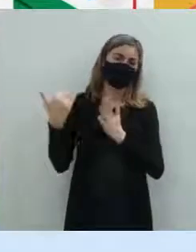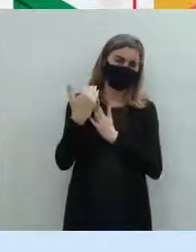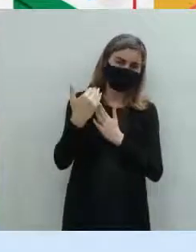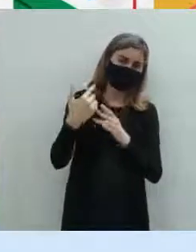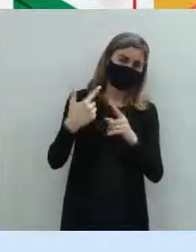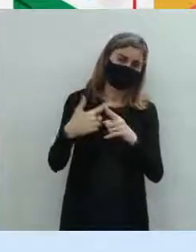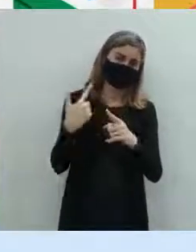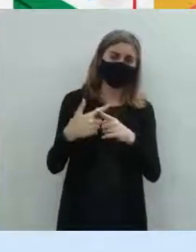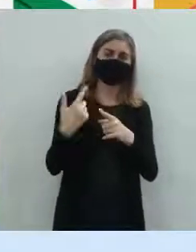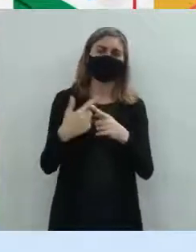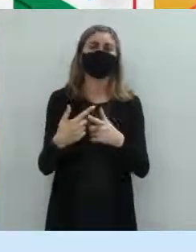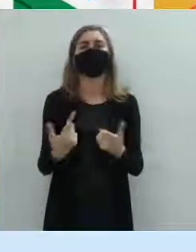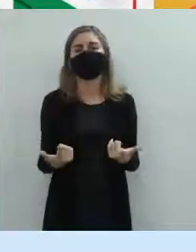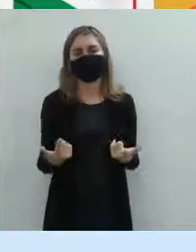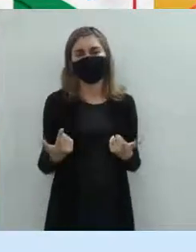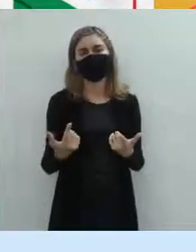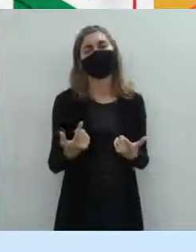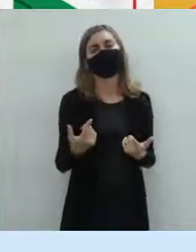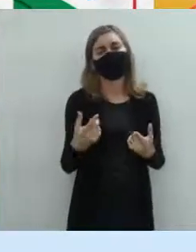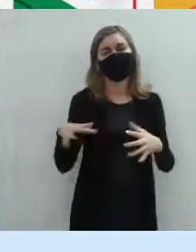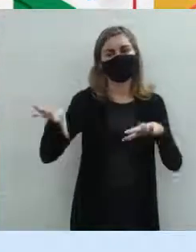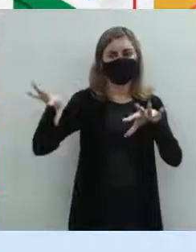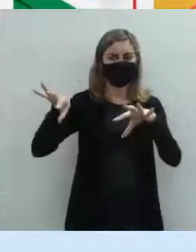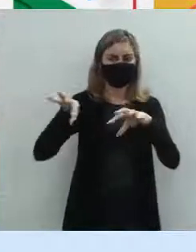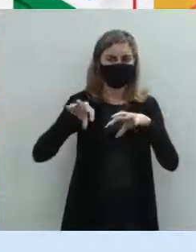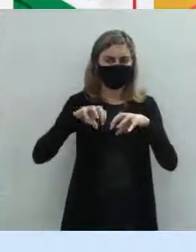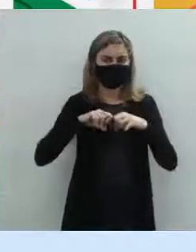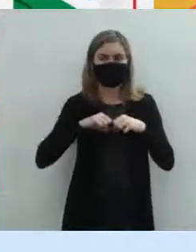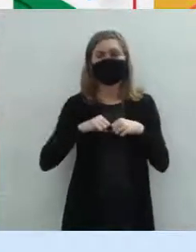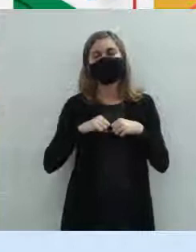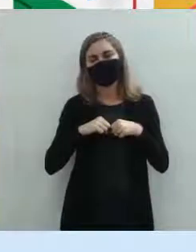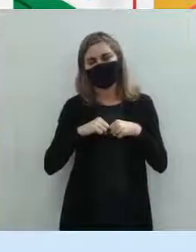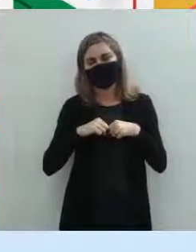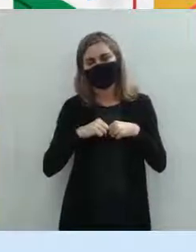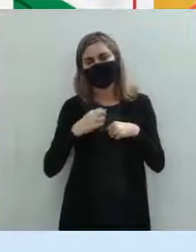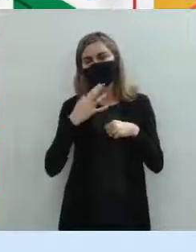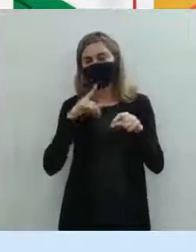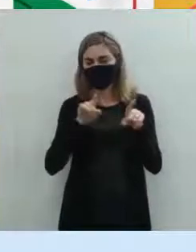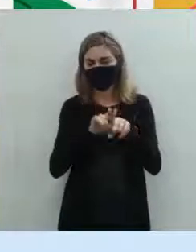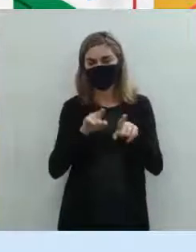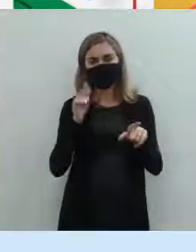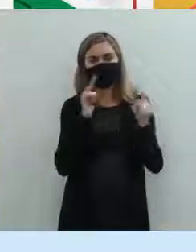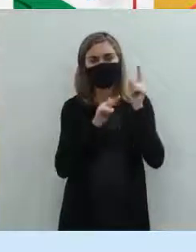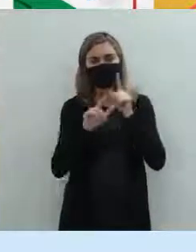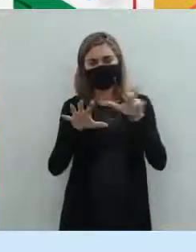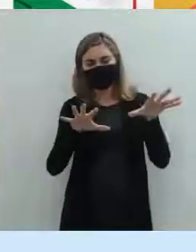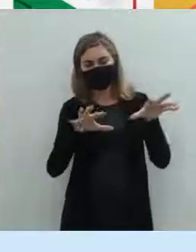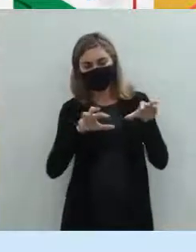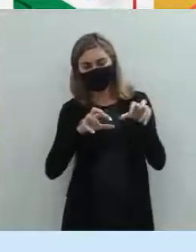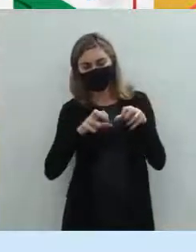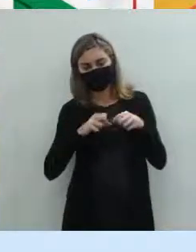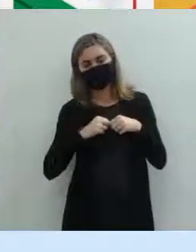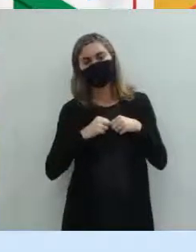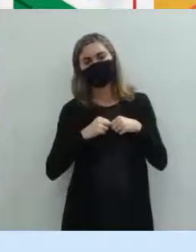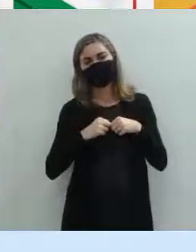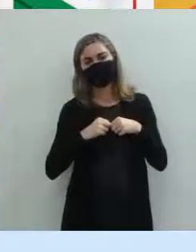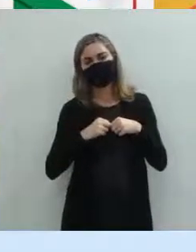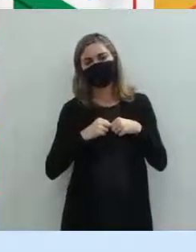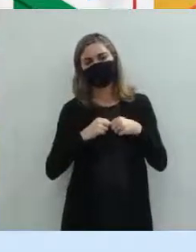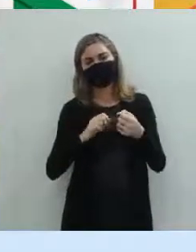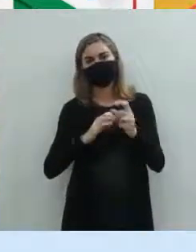Porque além de absorver a cor, a gente também consegue absorver